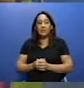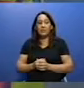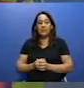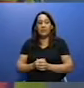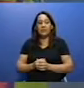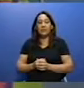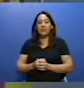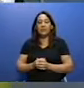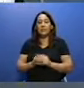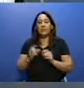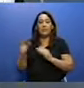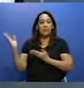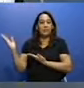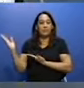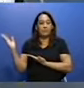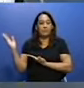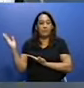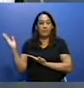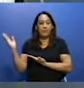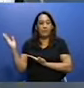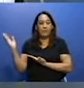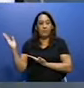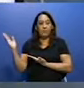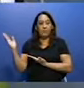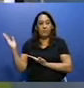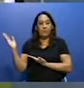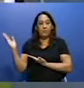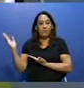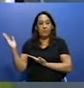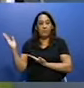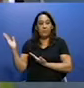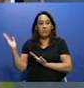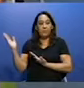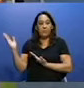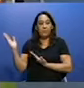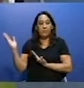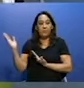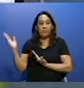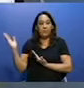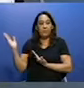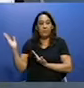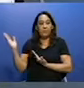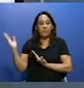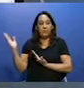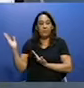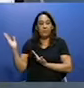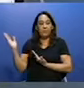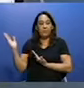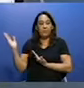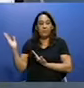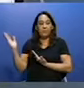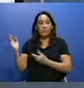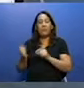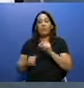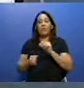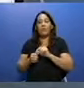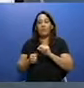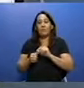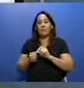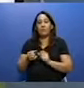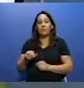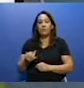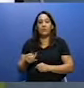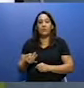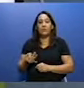melancia. Olha como é que eu fiz. A mesma coisa que a professora fez aqui nos dedos. Nós contamos